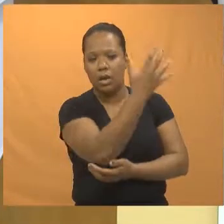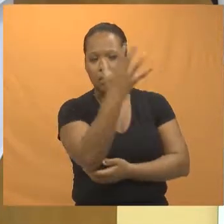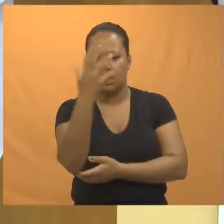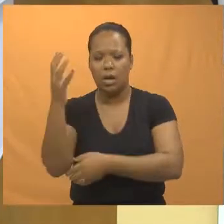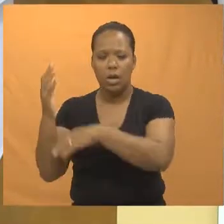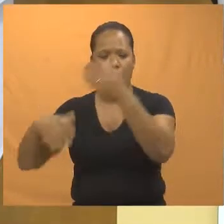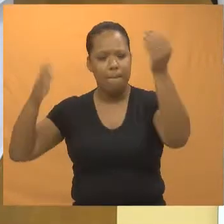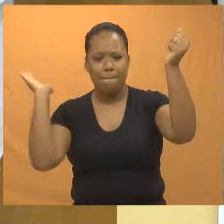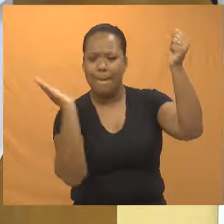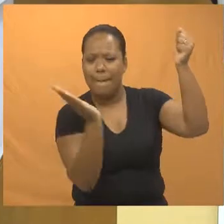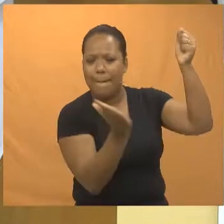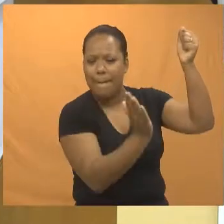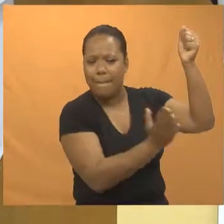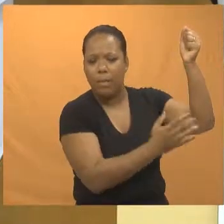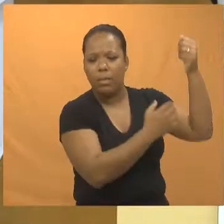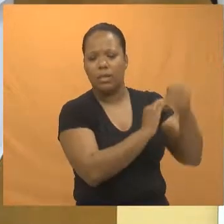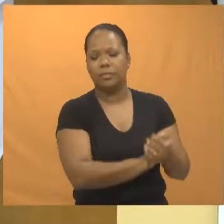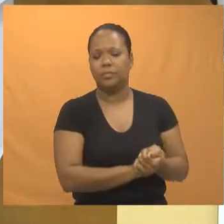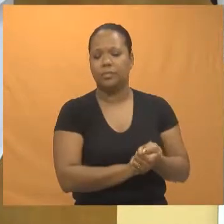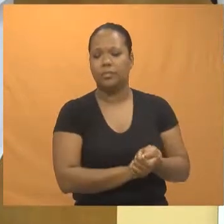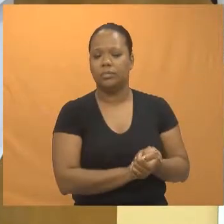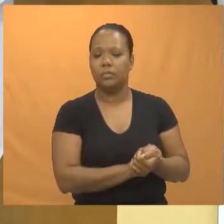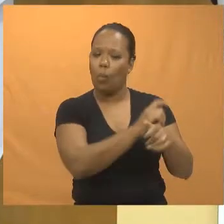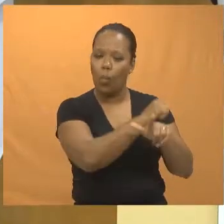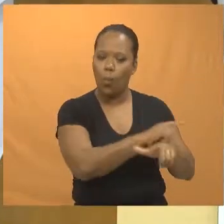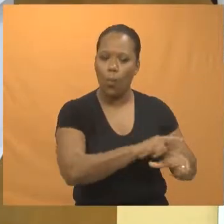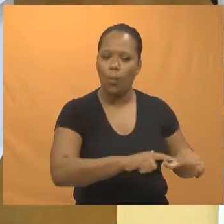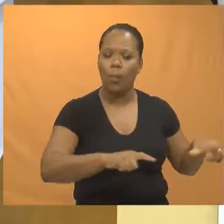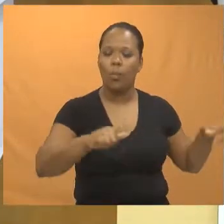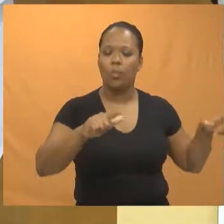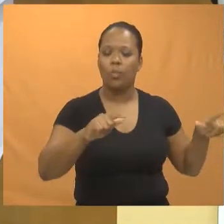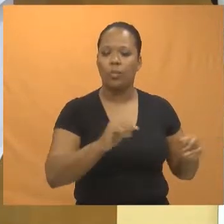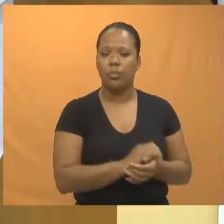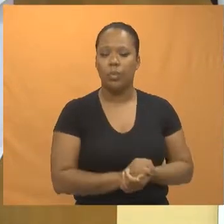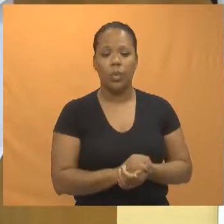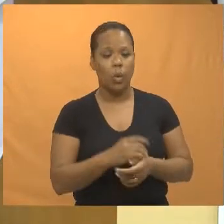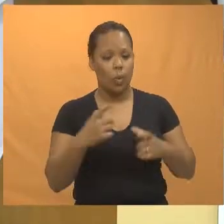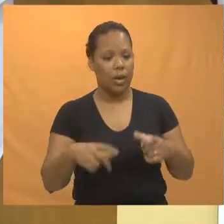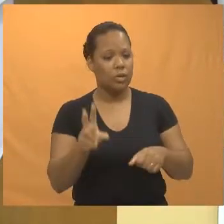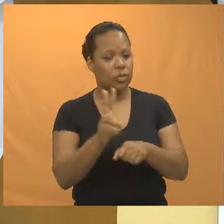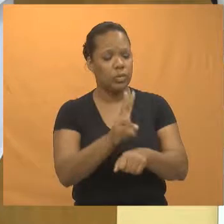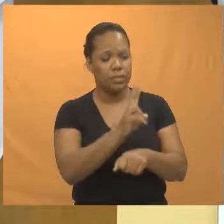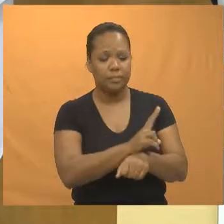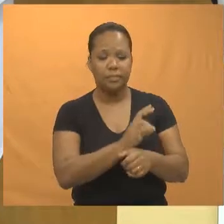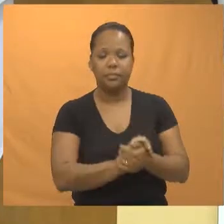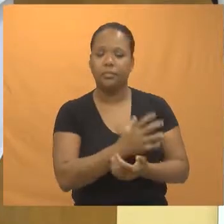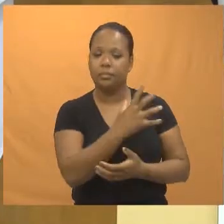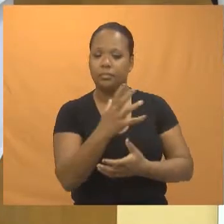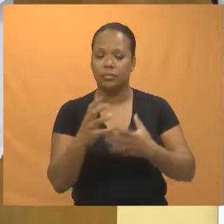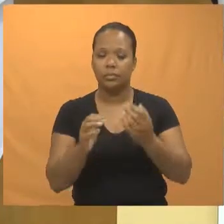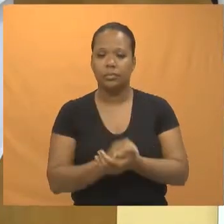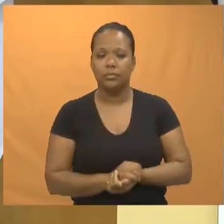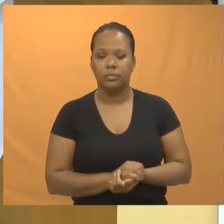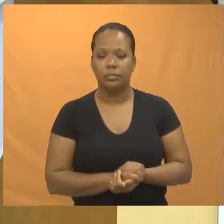nativa da Mata Atlântica, derrubadas de vegetação nativa em áreas de preservação ambiental, APP, e implantação de